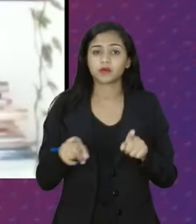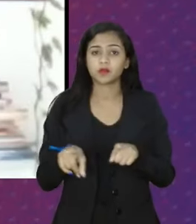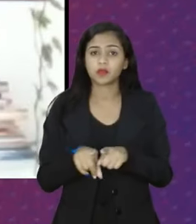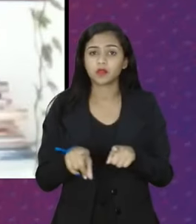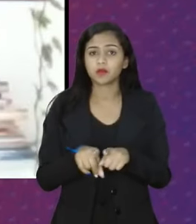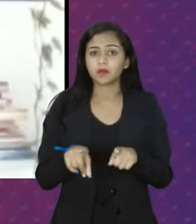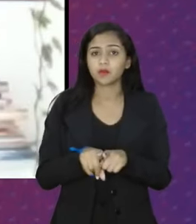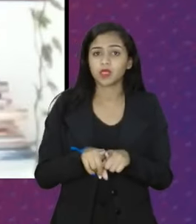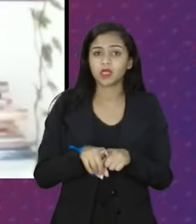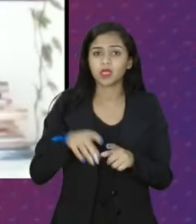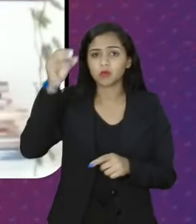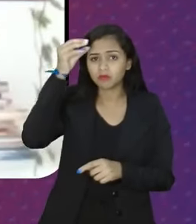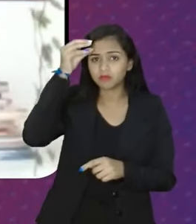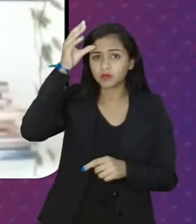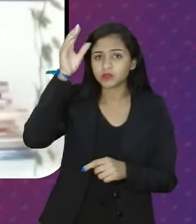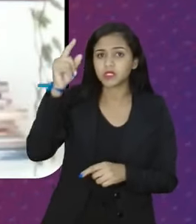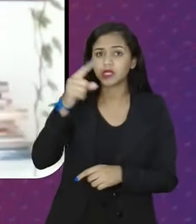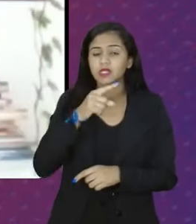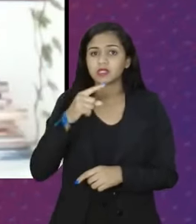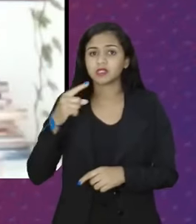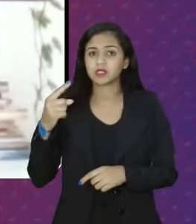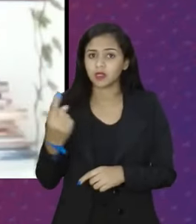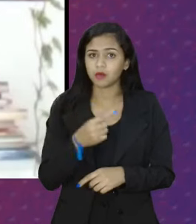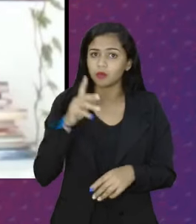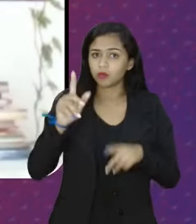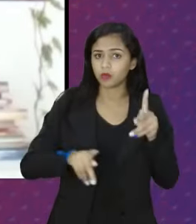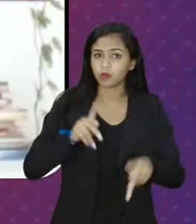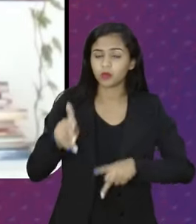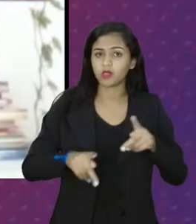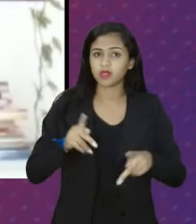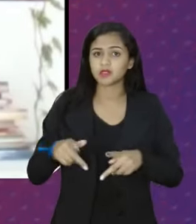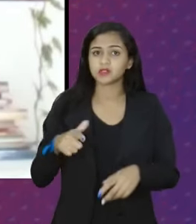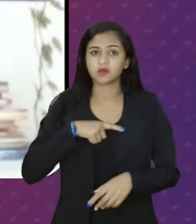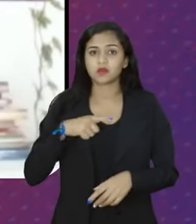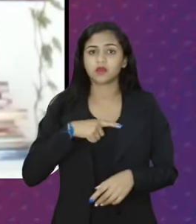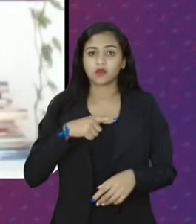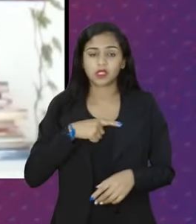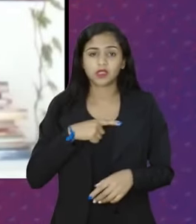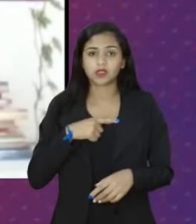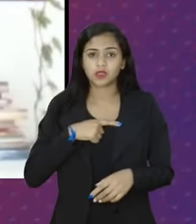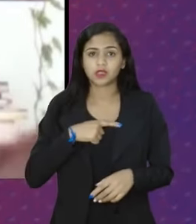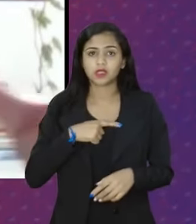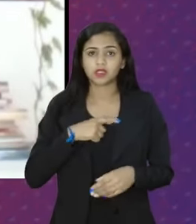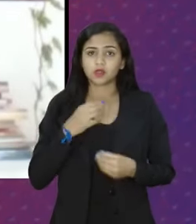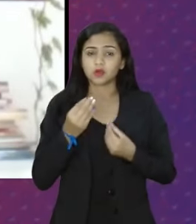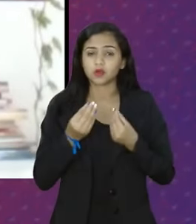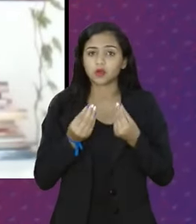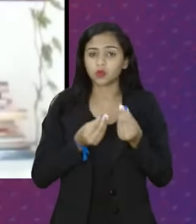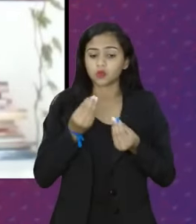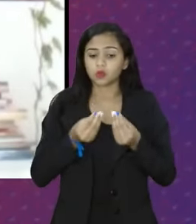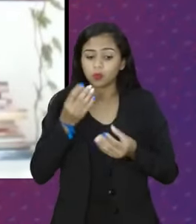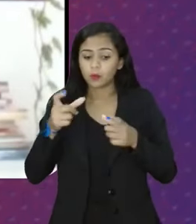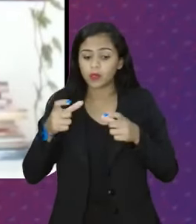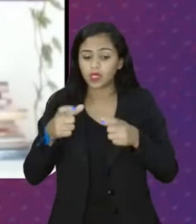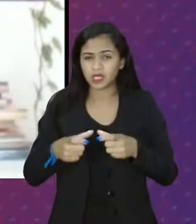uma consciência da população que necessita desse serviço, de como que o